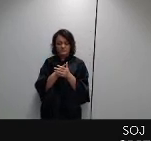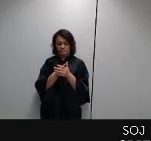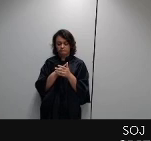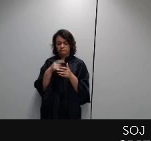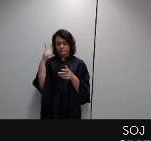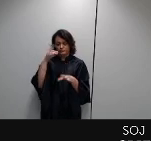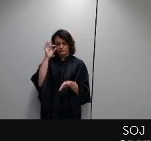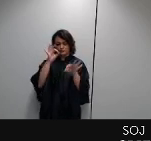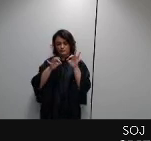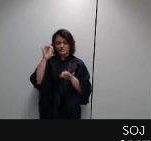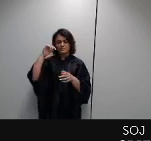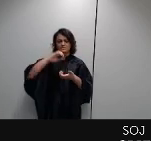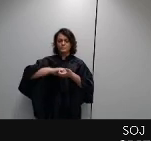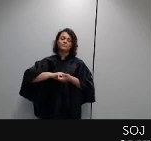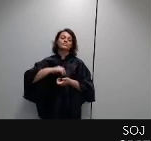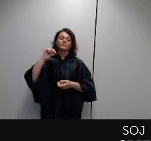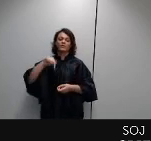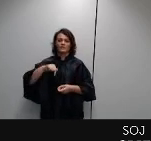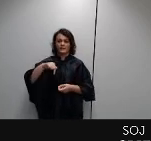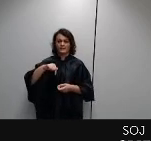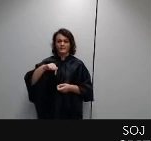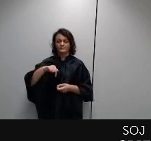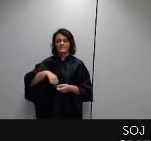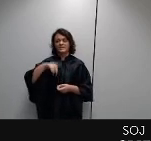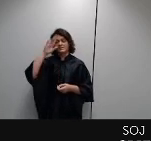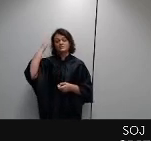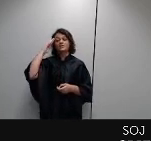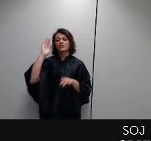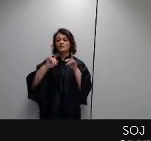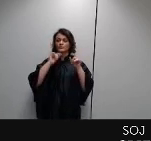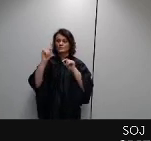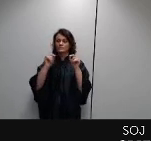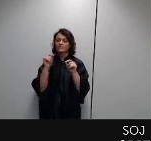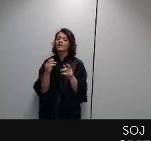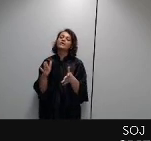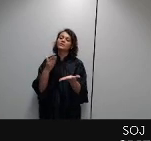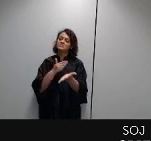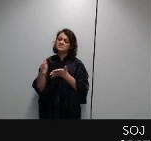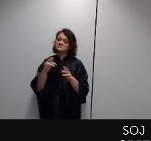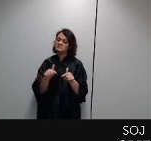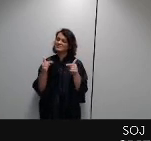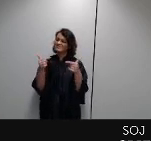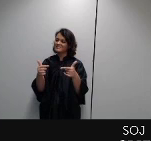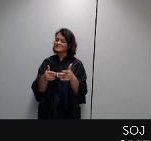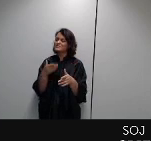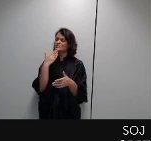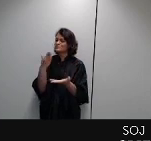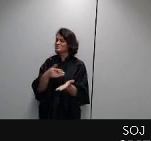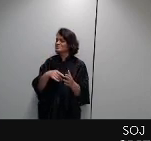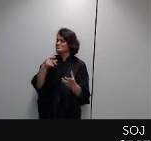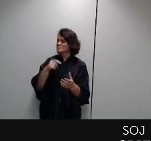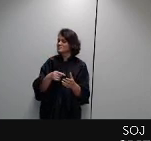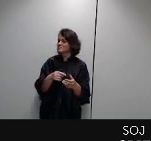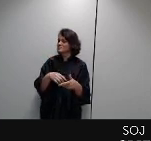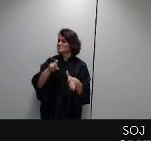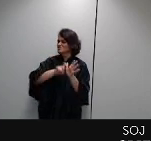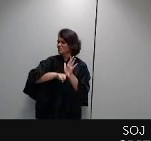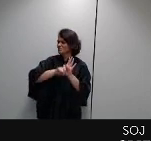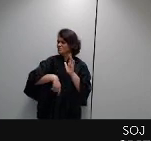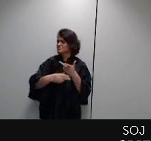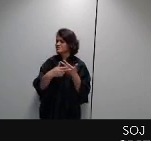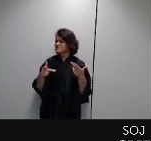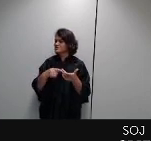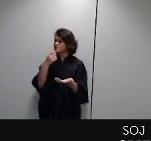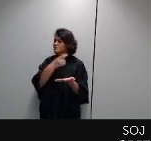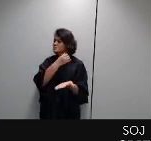e a qual entende que em se tratando de ação de cobrança de taxa de ocupação em virtude de celebração de contrato de